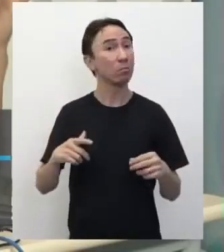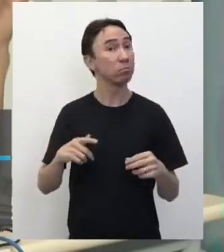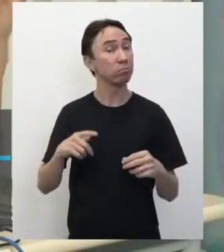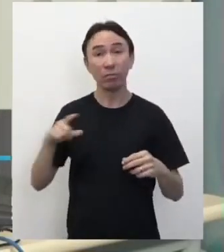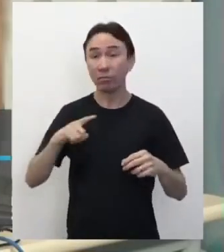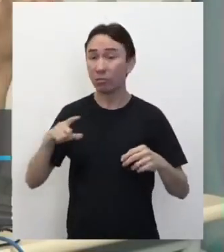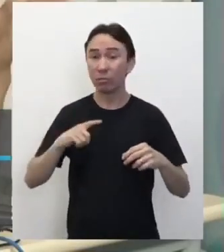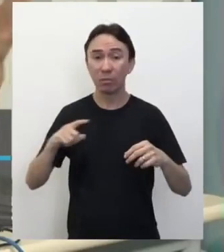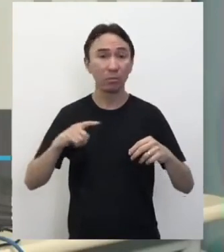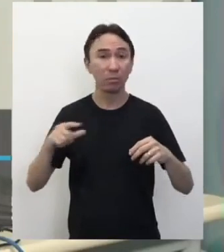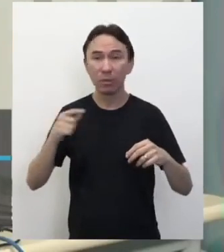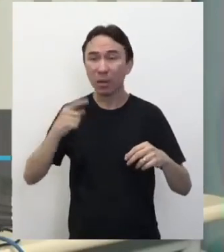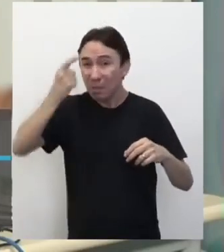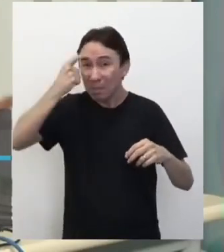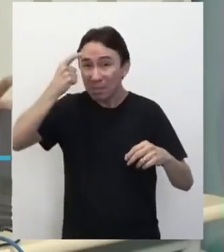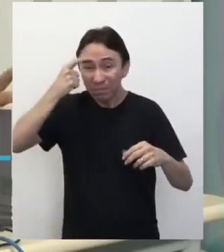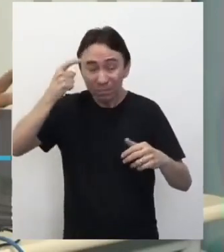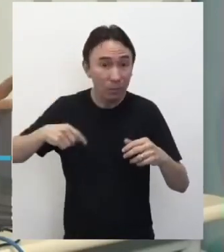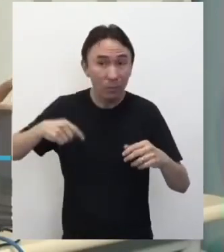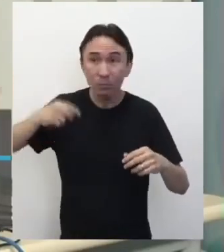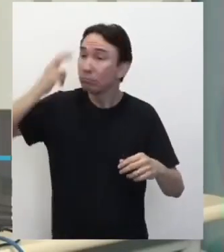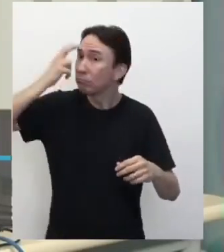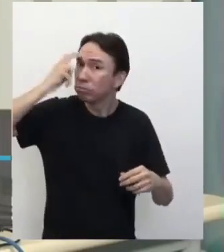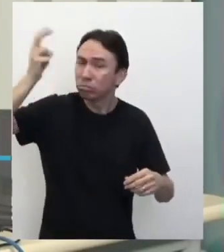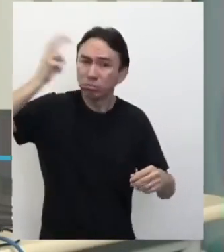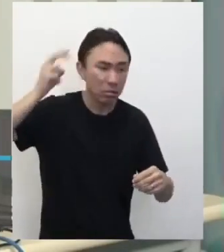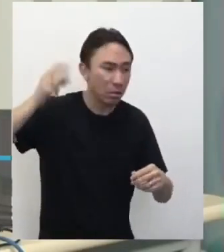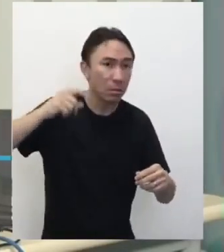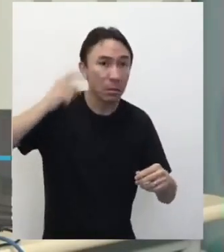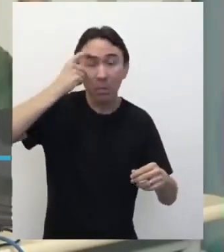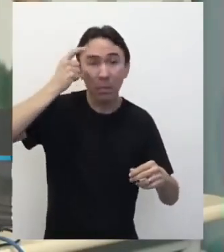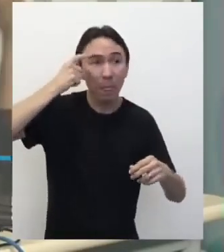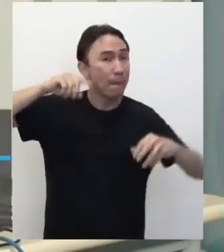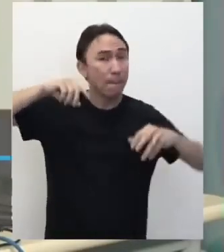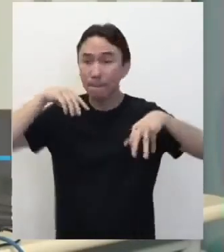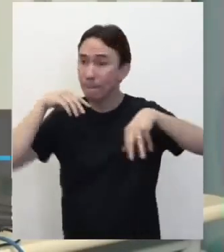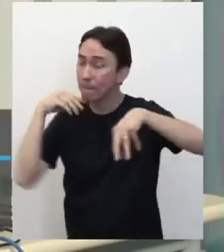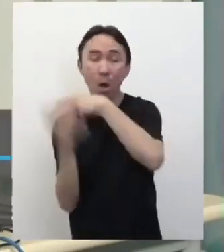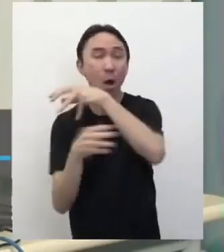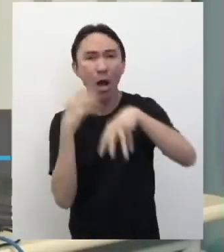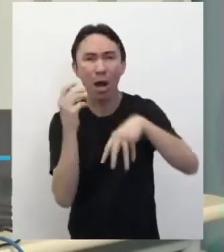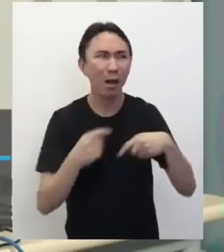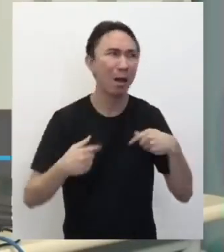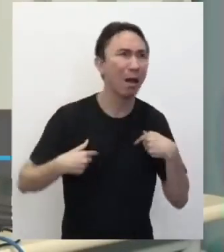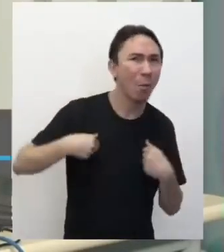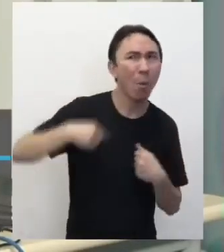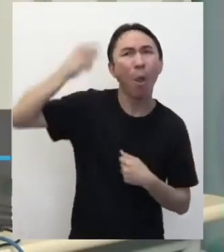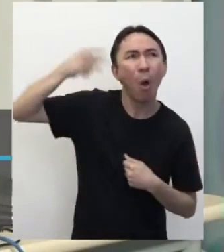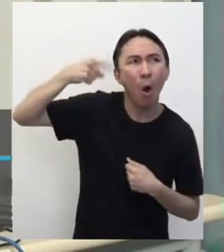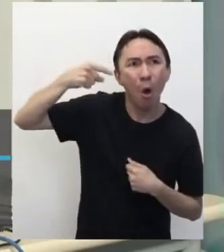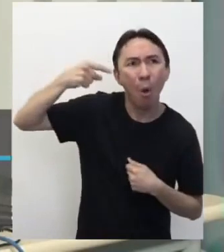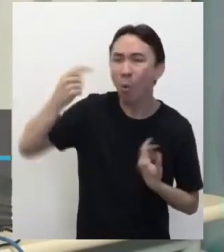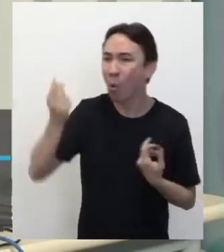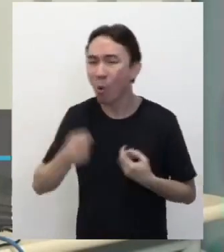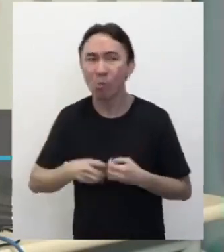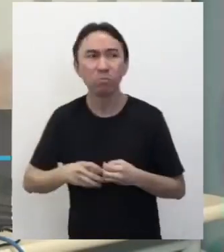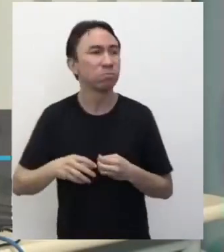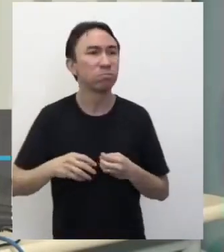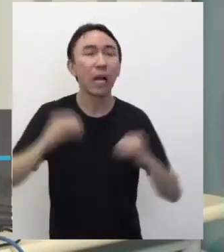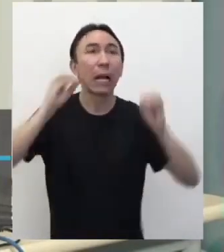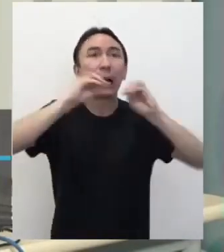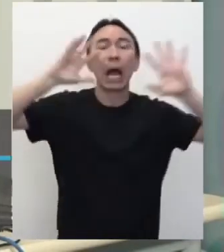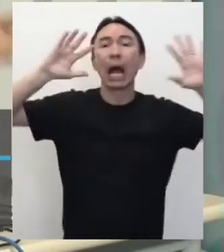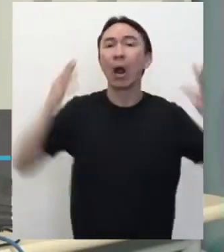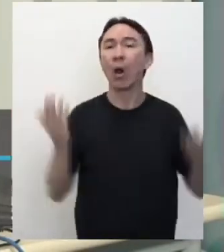rebuliço na cabeça dos intelectuais. Será que nós estamos loucos ou será que estamos tão lúcidos? E aí essa crítica surge em várias